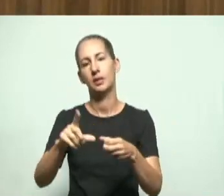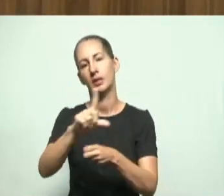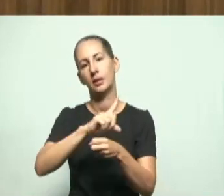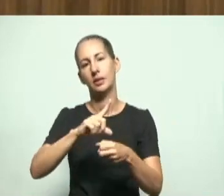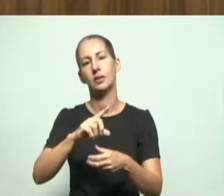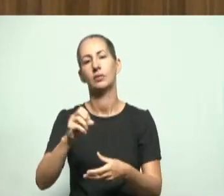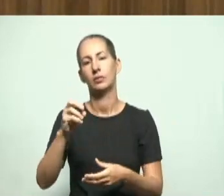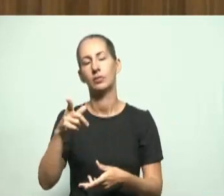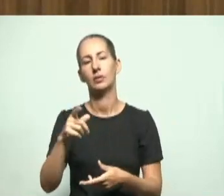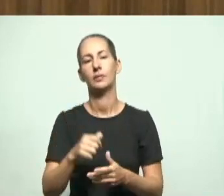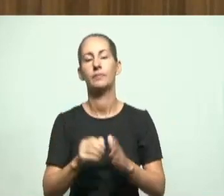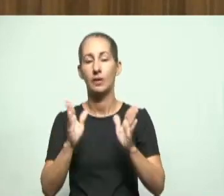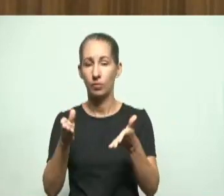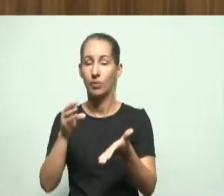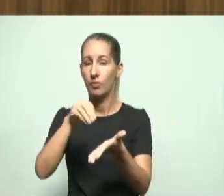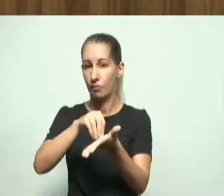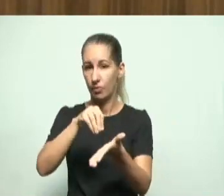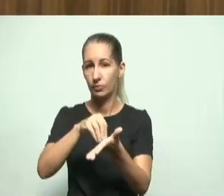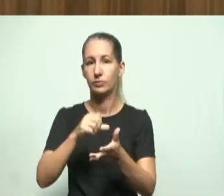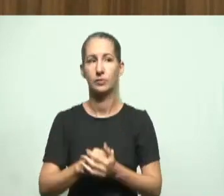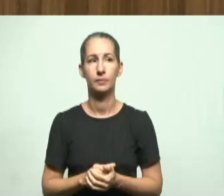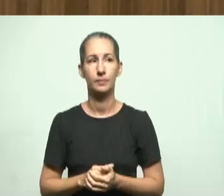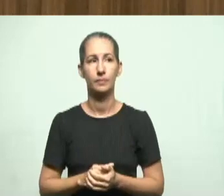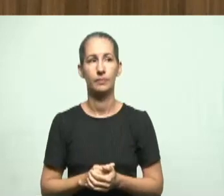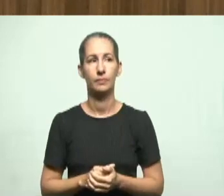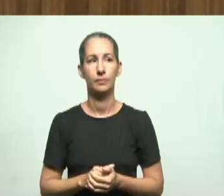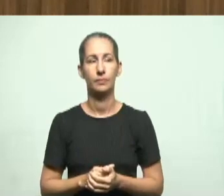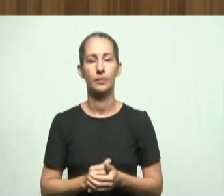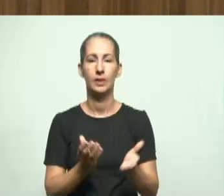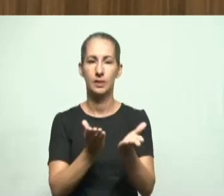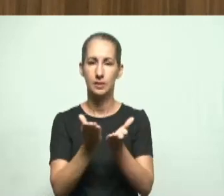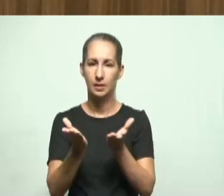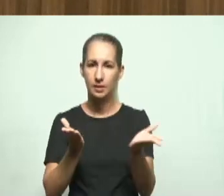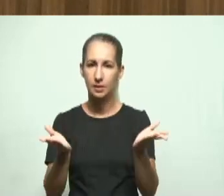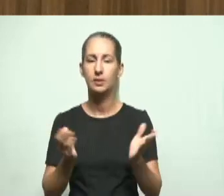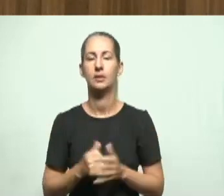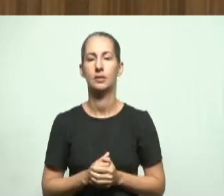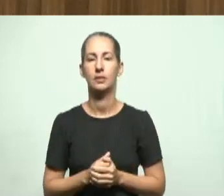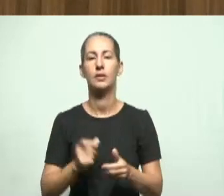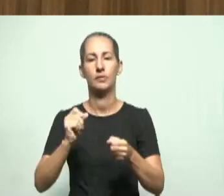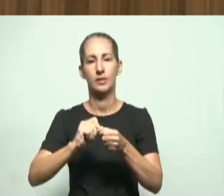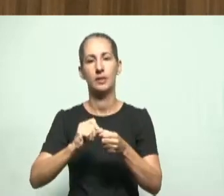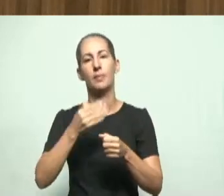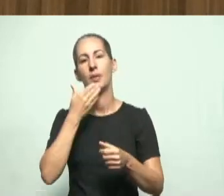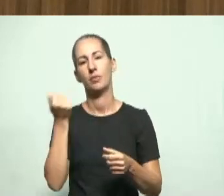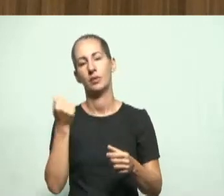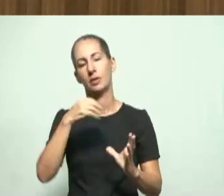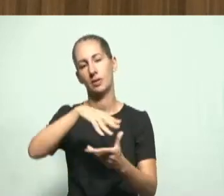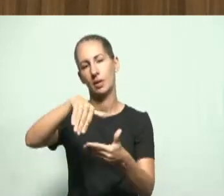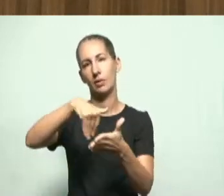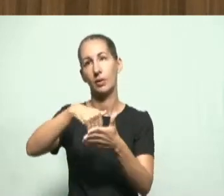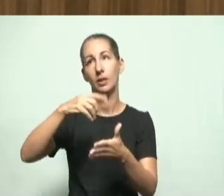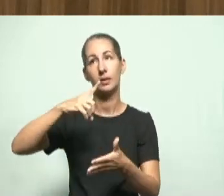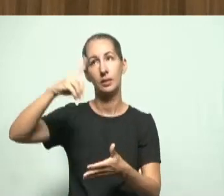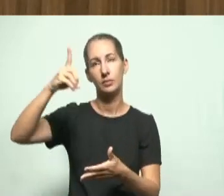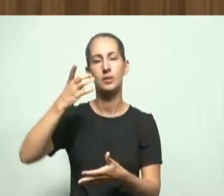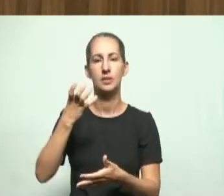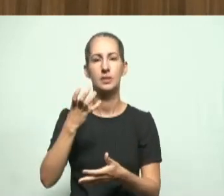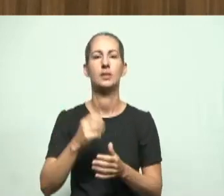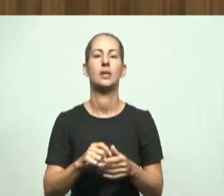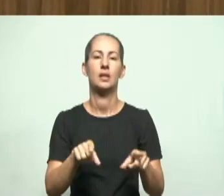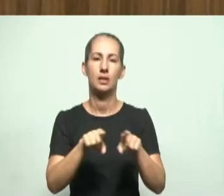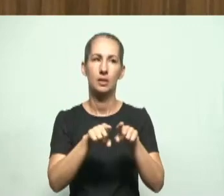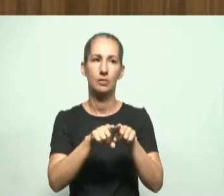lá. Falta agora abrir o processo licitatório para ser feita a melhoria na quadra. Se Deus quiser, assim como fizemos